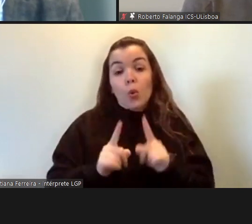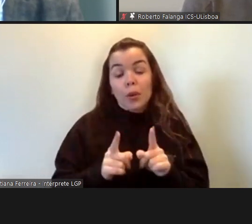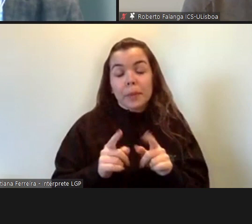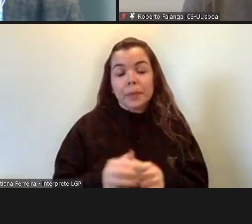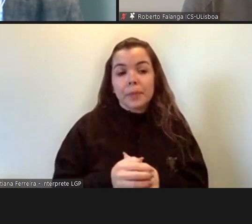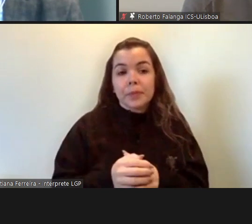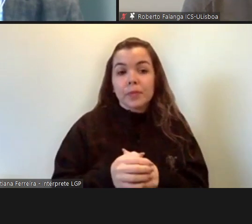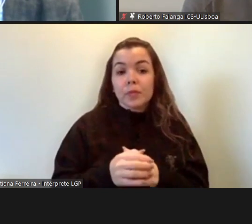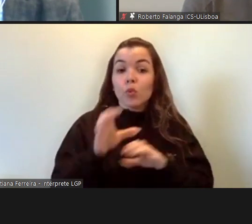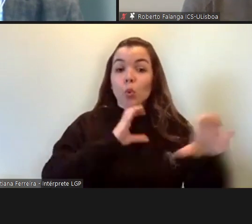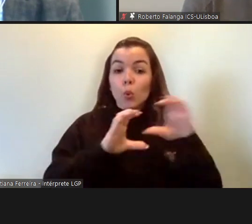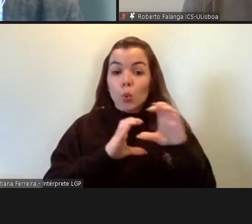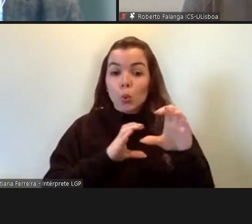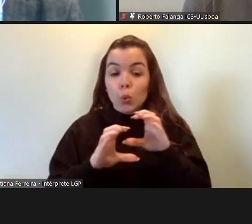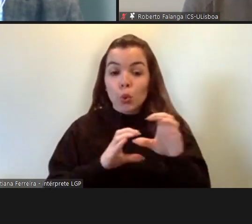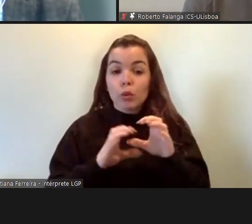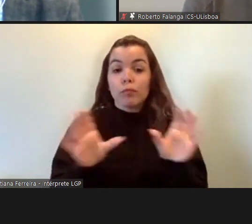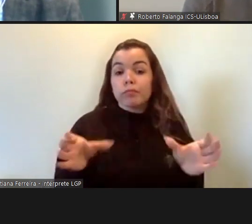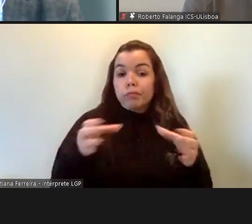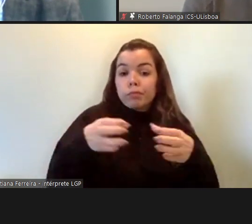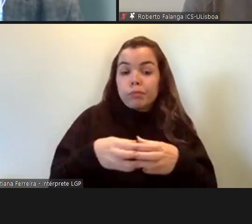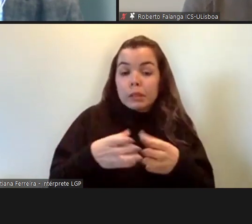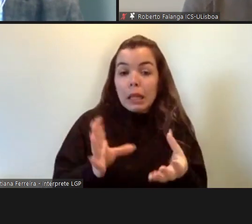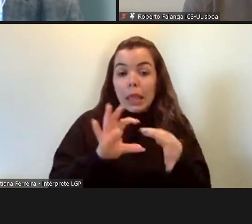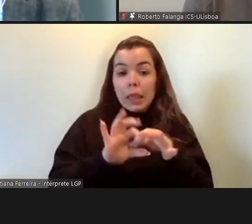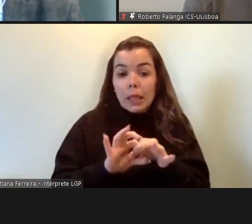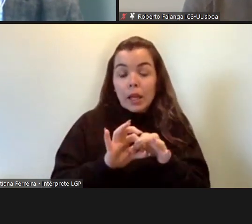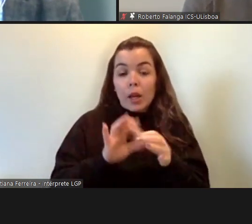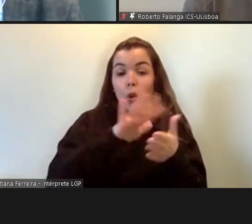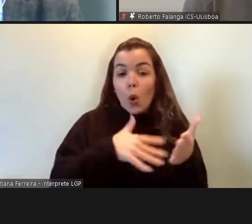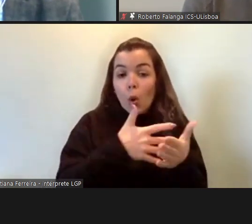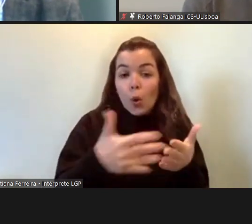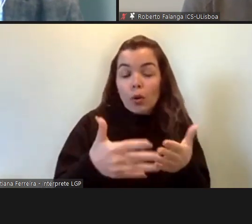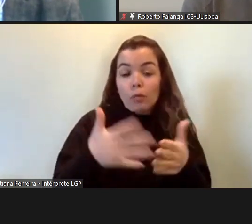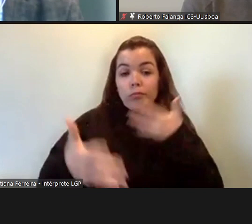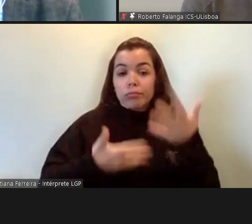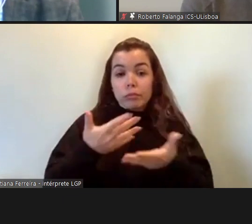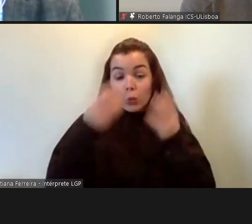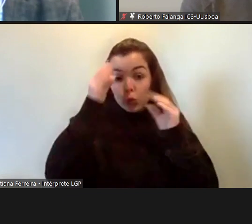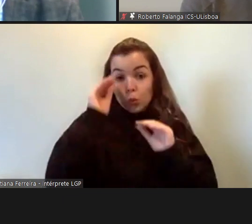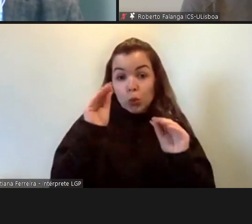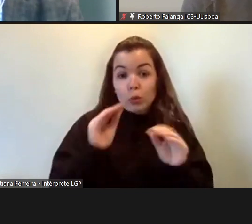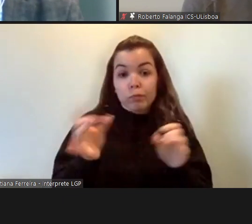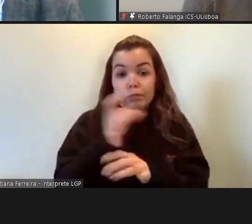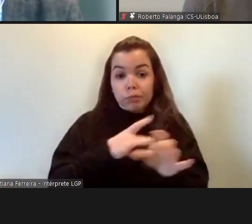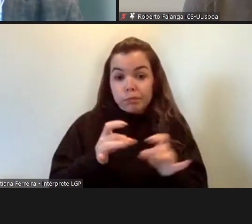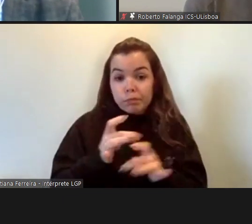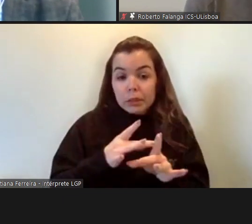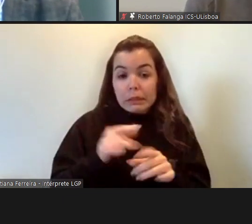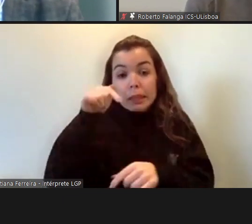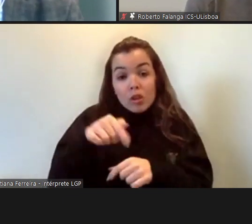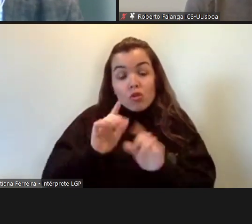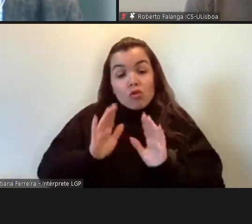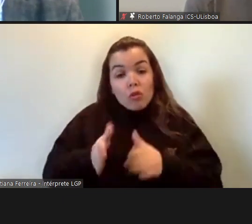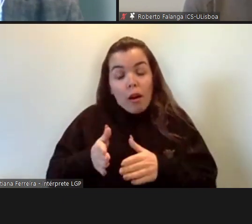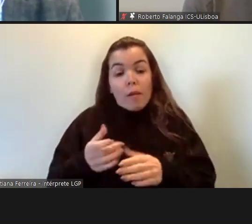aquela comunicação da Comissão em termos do Plano de Ação para a Democracia Europeia, e já aqui portanto,